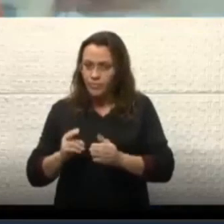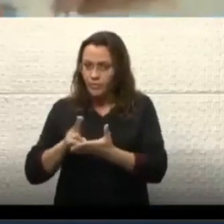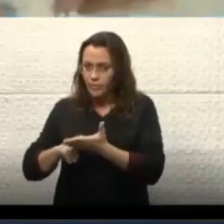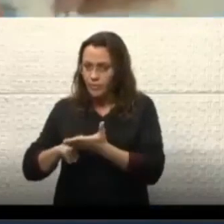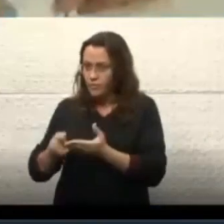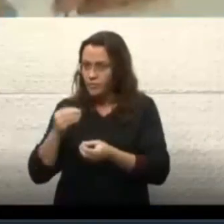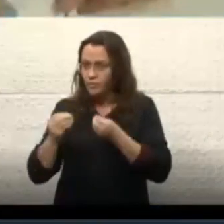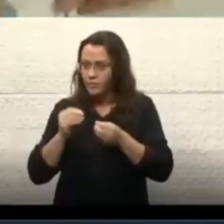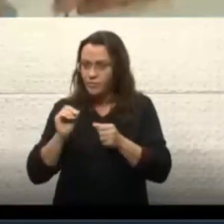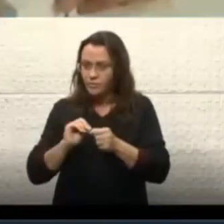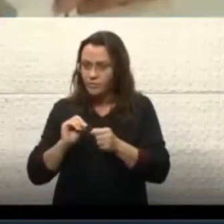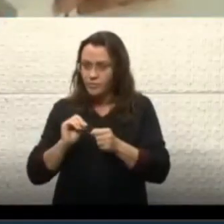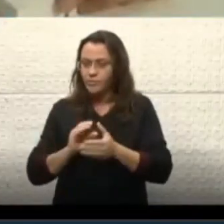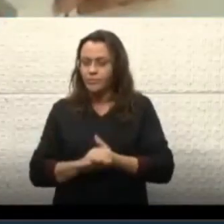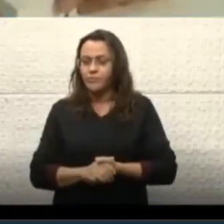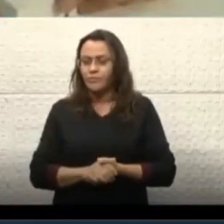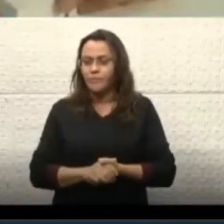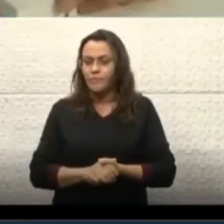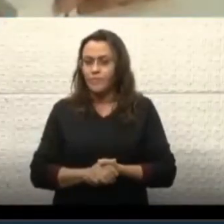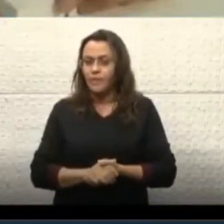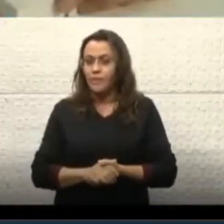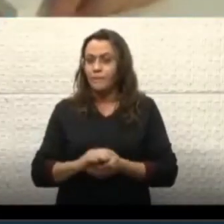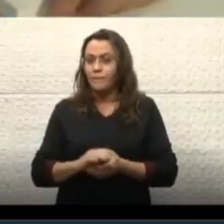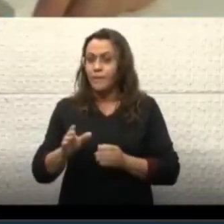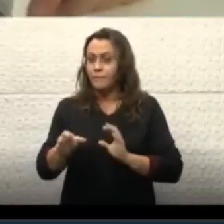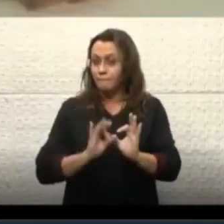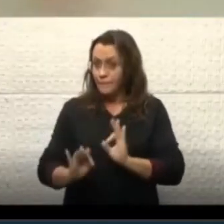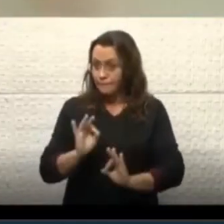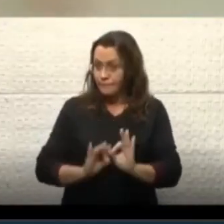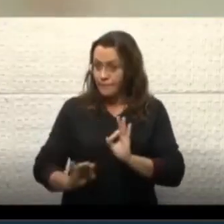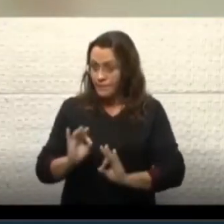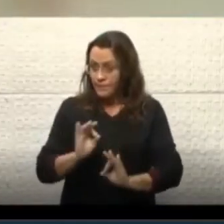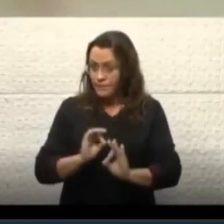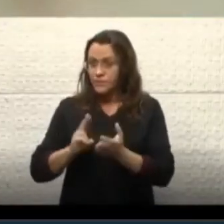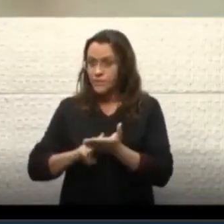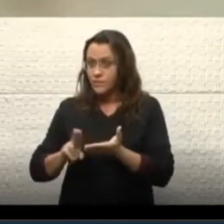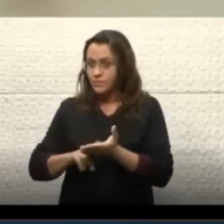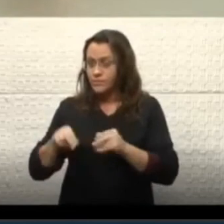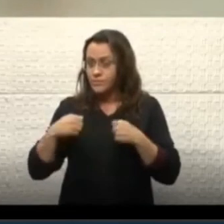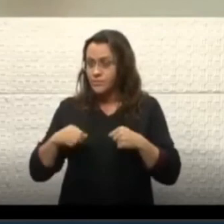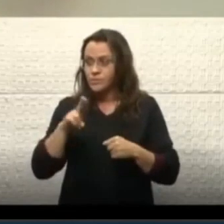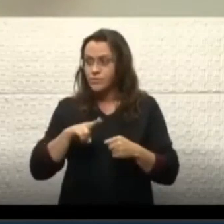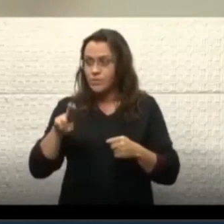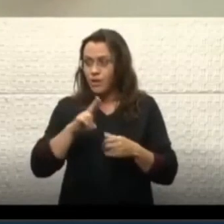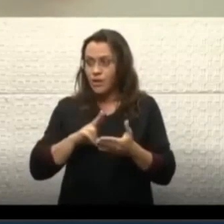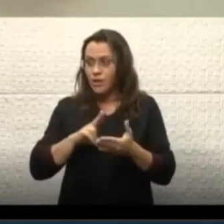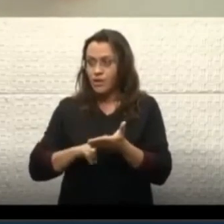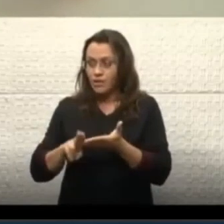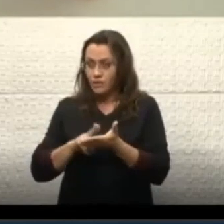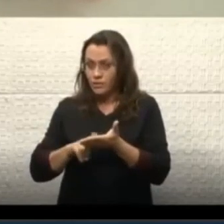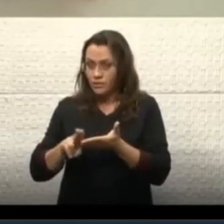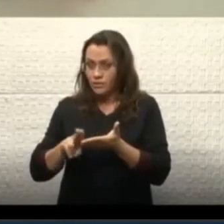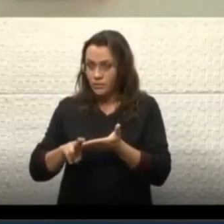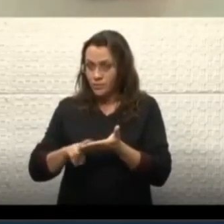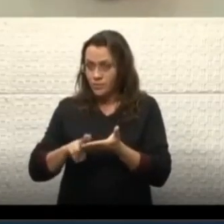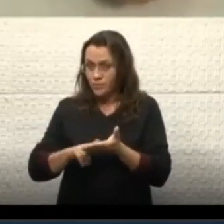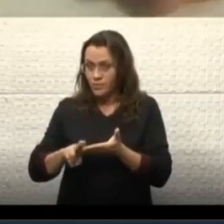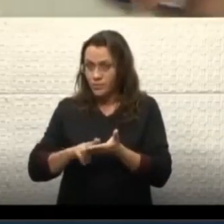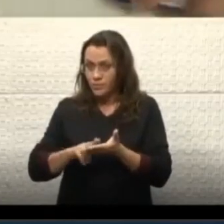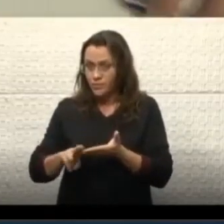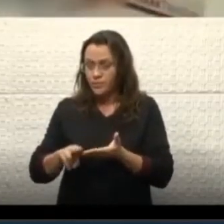lâminas. Para a preparação das lâminas, nós vamos utilizar as lâminas, não precisa